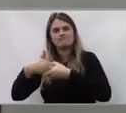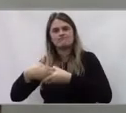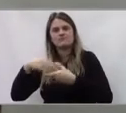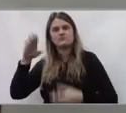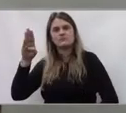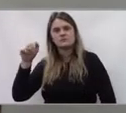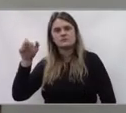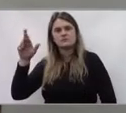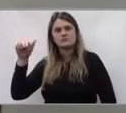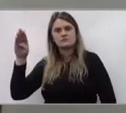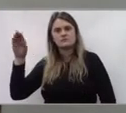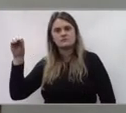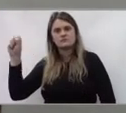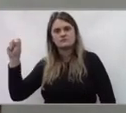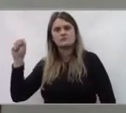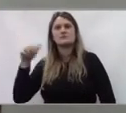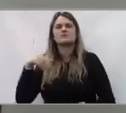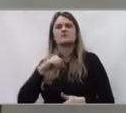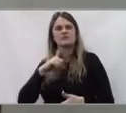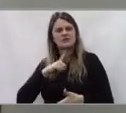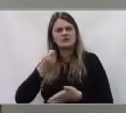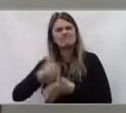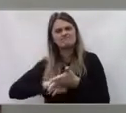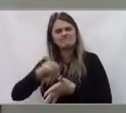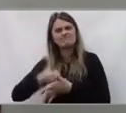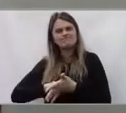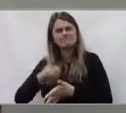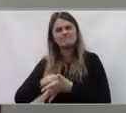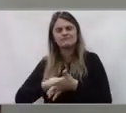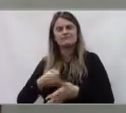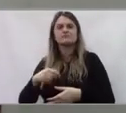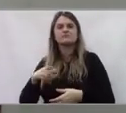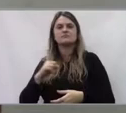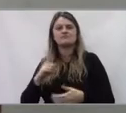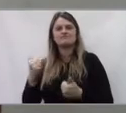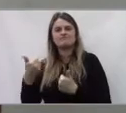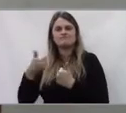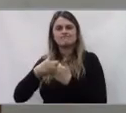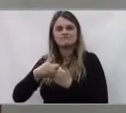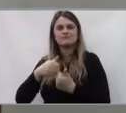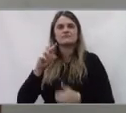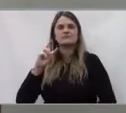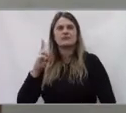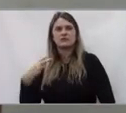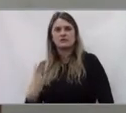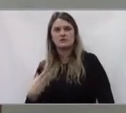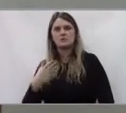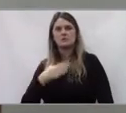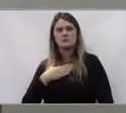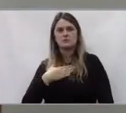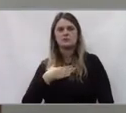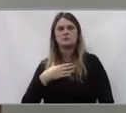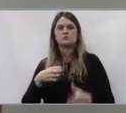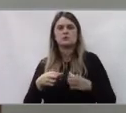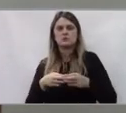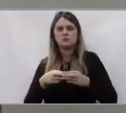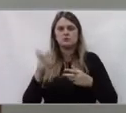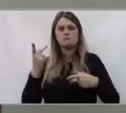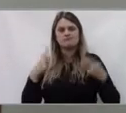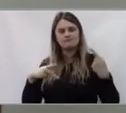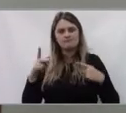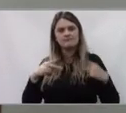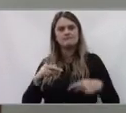que se encontra presente também, que também luta e suplente de vereador, pertence ao nosso partido, tem buscado